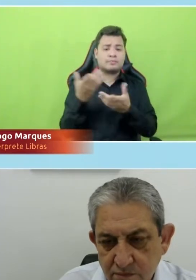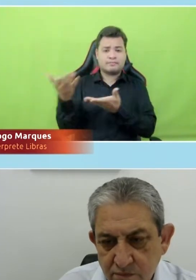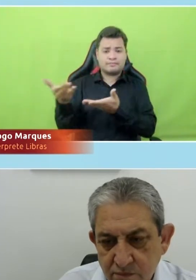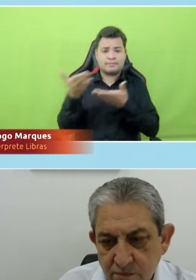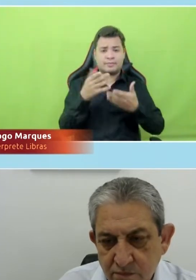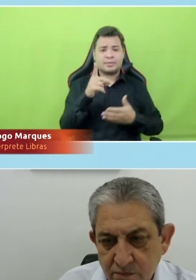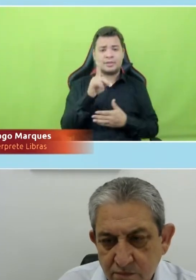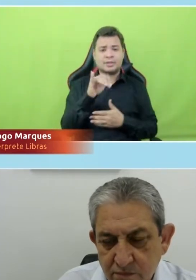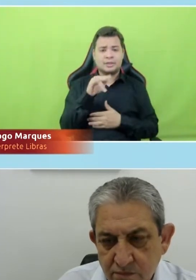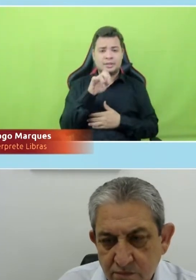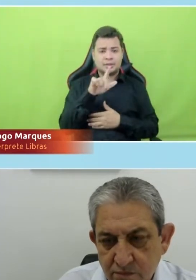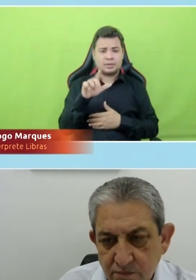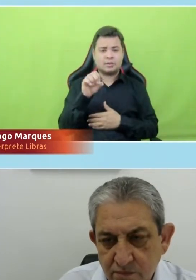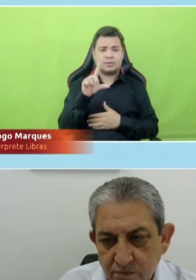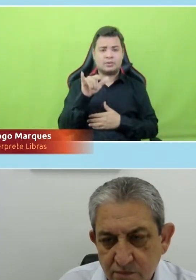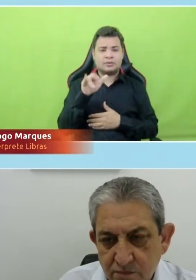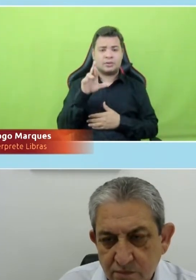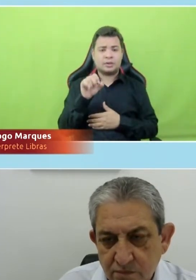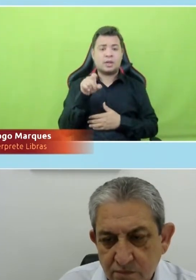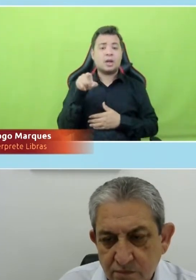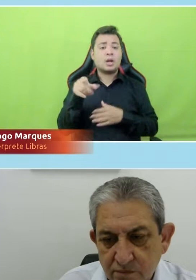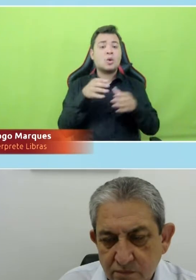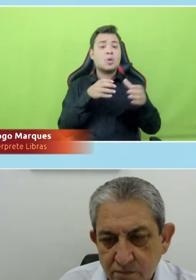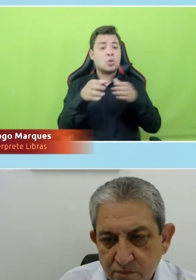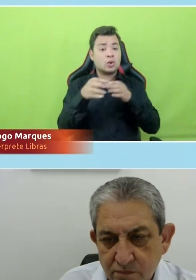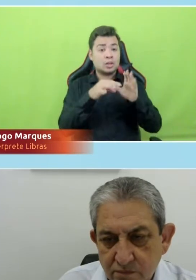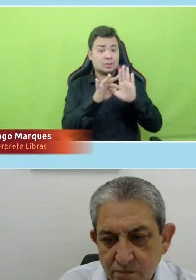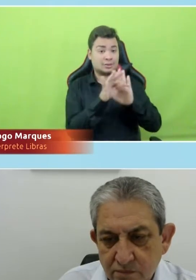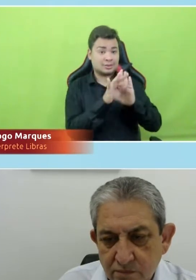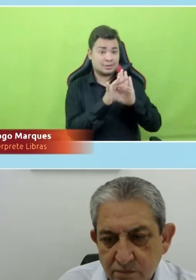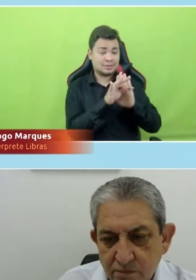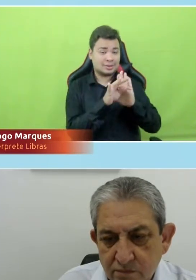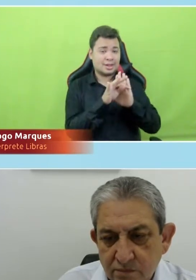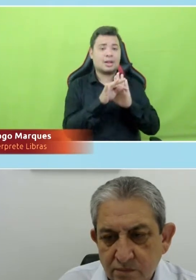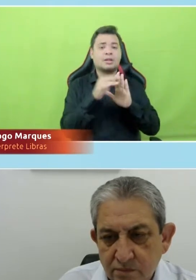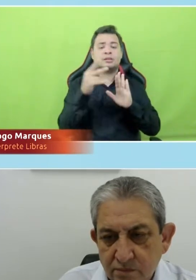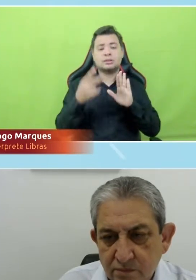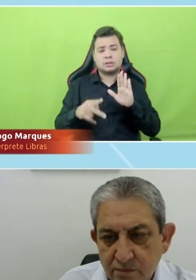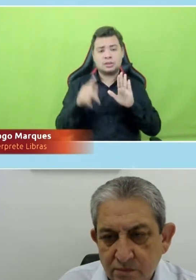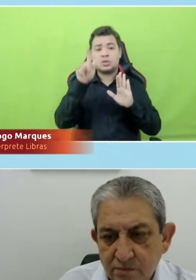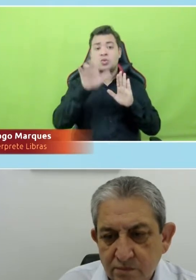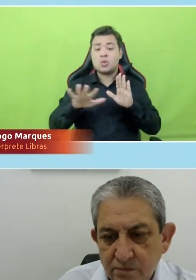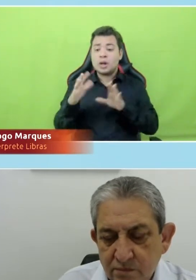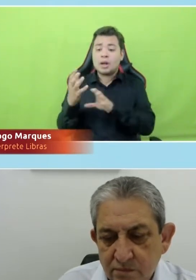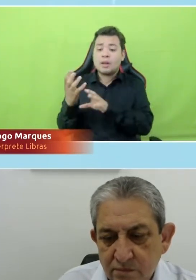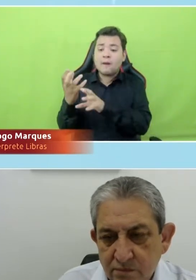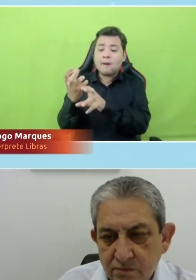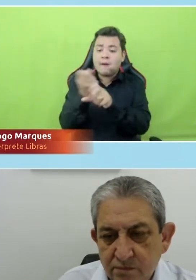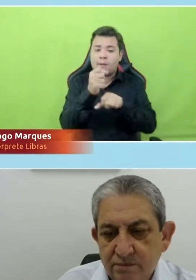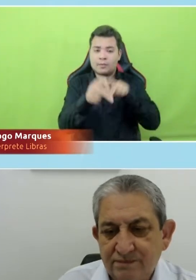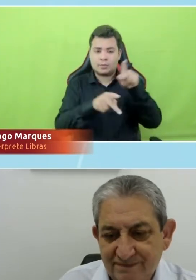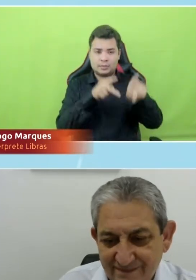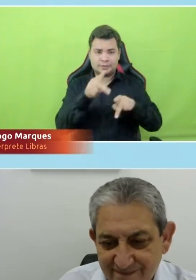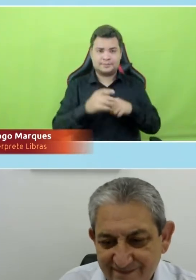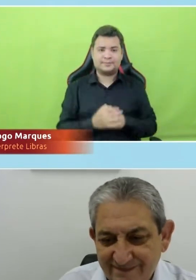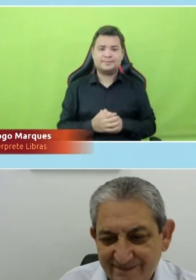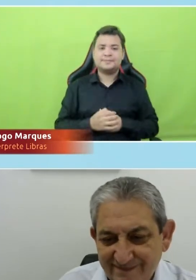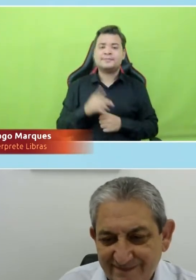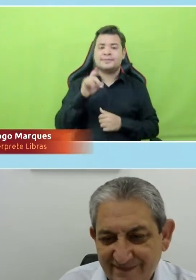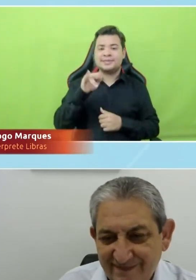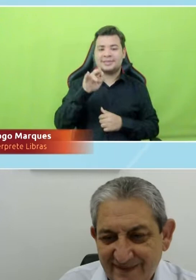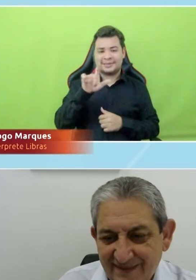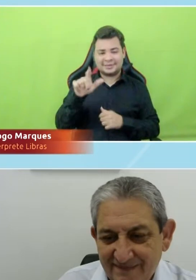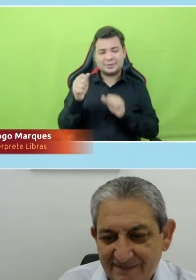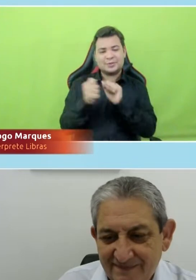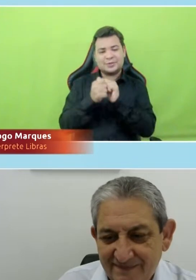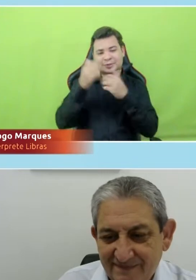que é coordenador técnico do censo aqui em Goiás. Daniel, muito obrigada pela sua presença, muito bom contar com